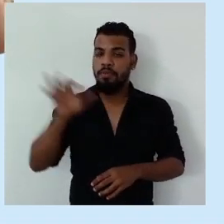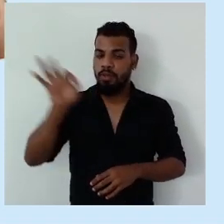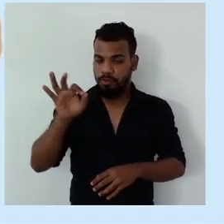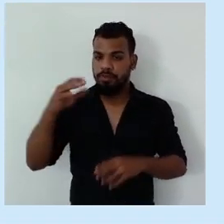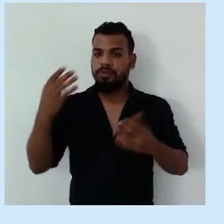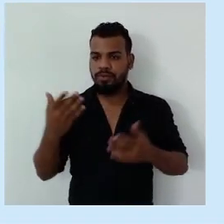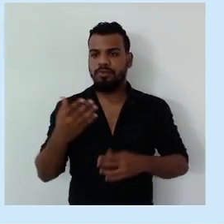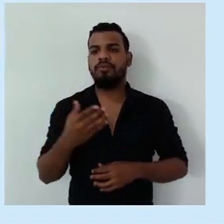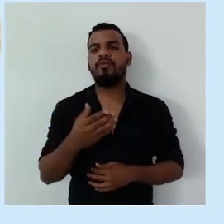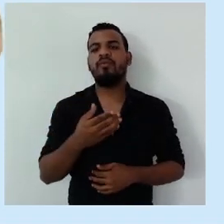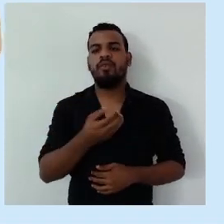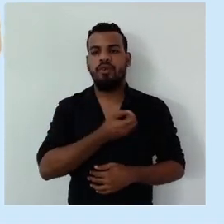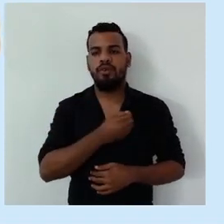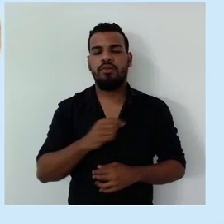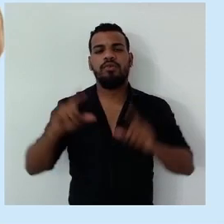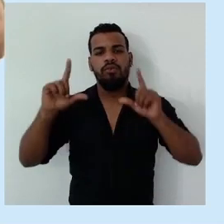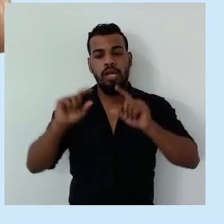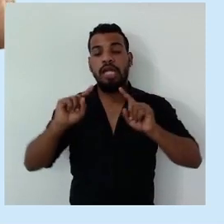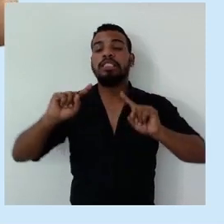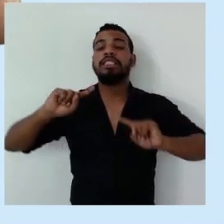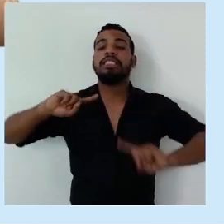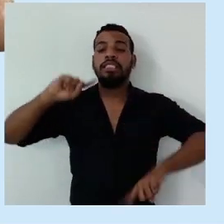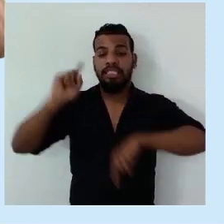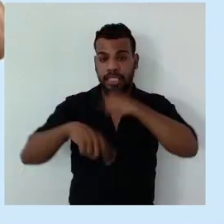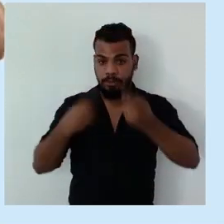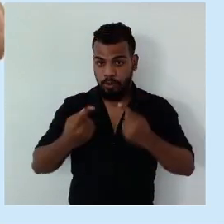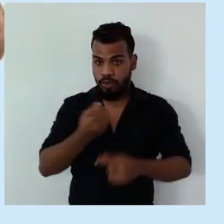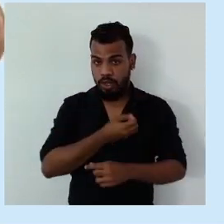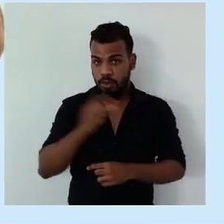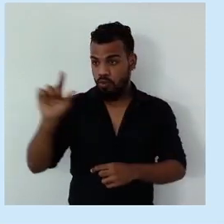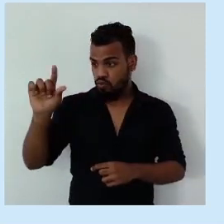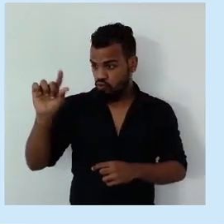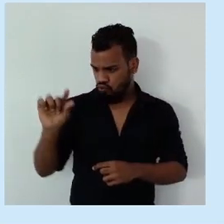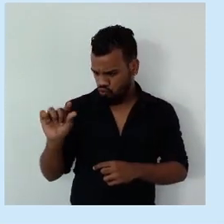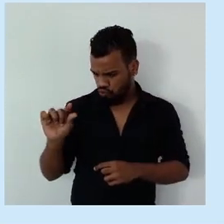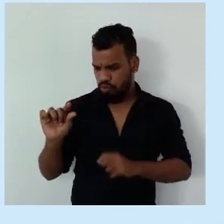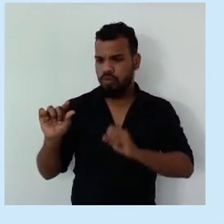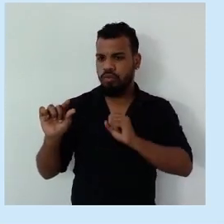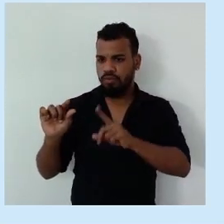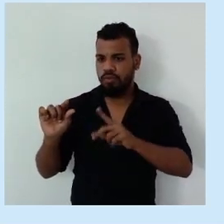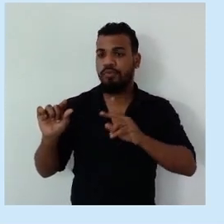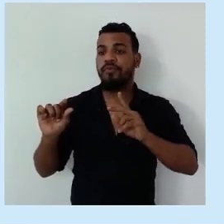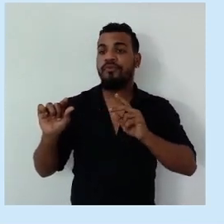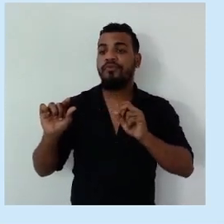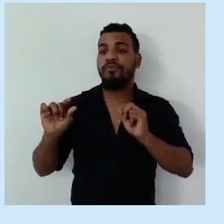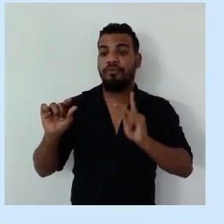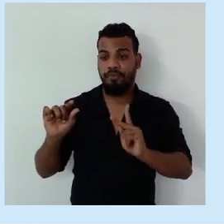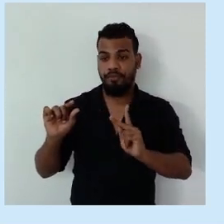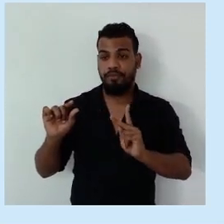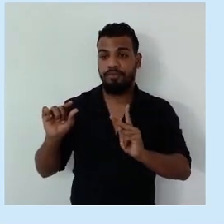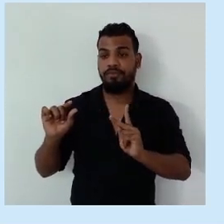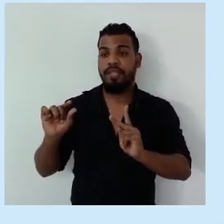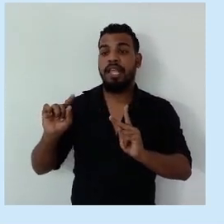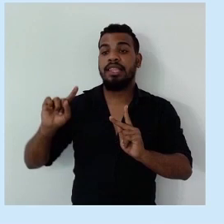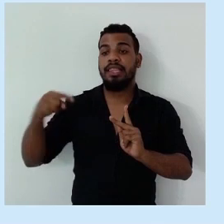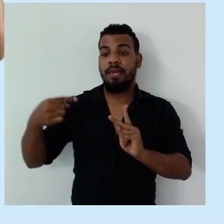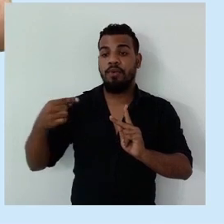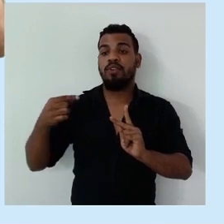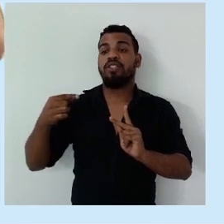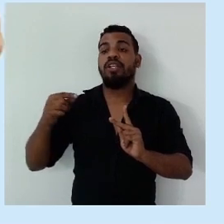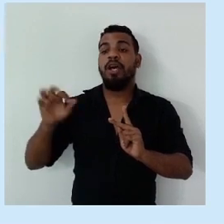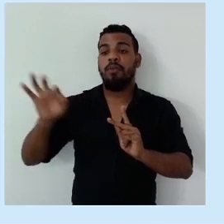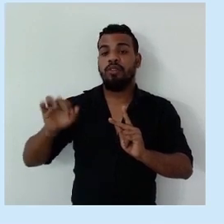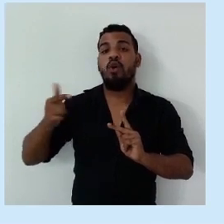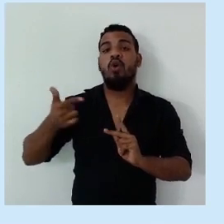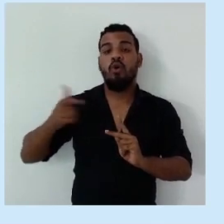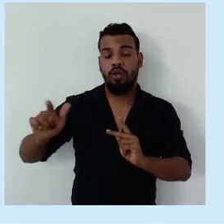vai reduzir. Depois, com esse valor reduzido, vai ser colocado uma outra porcentagem que